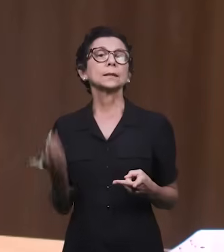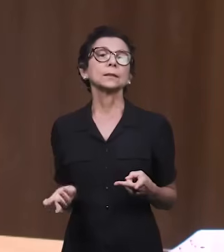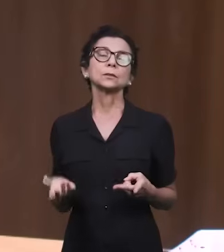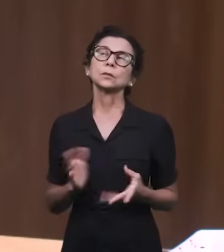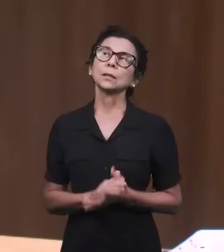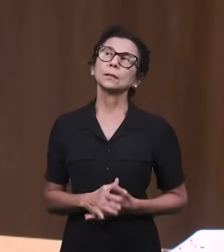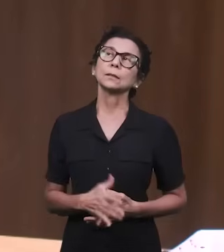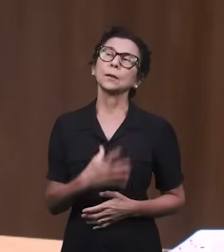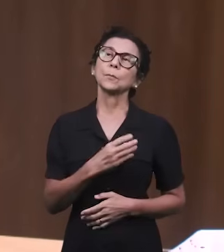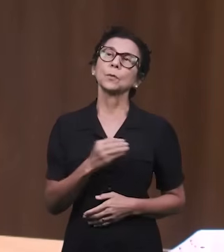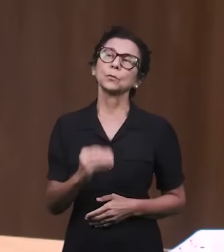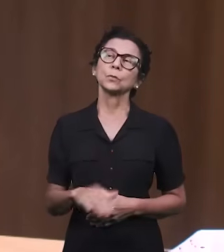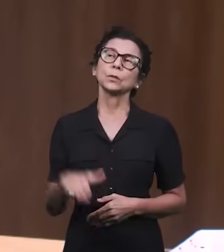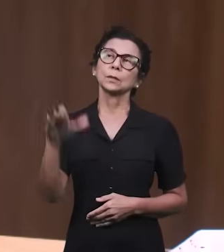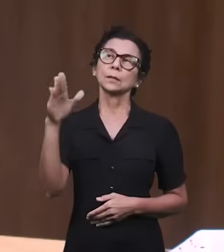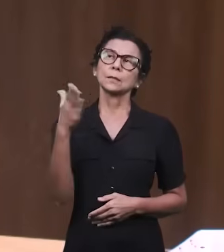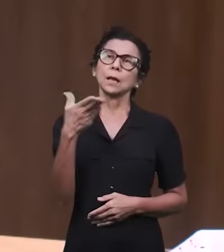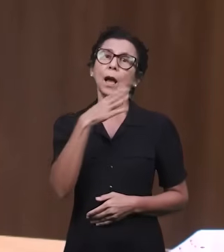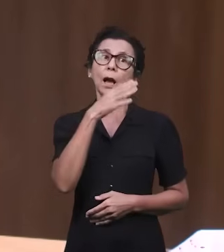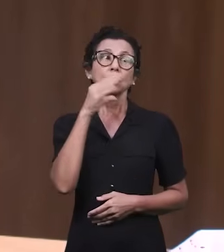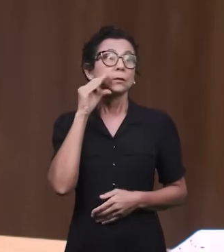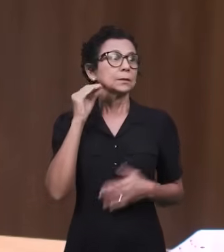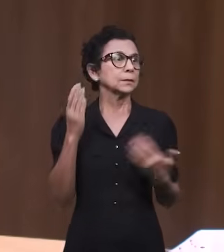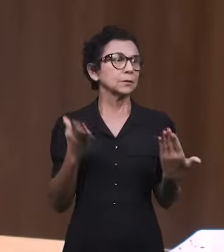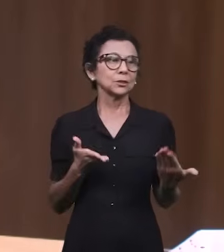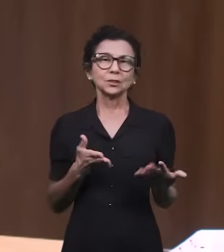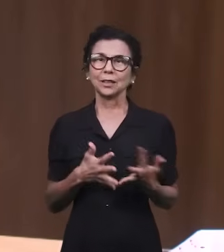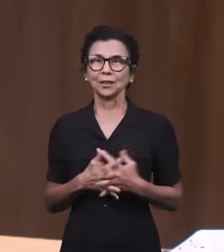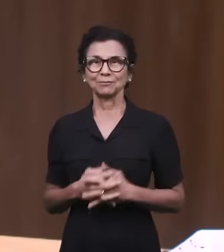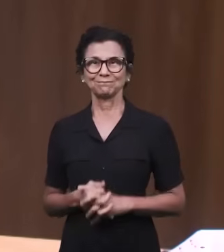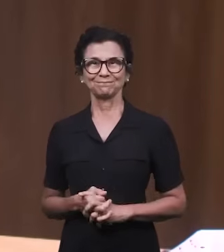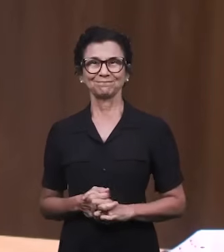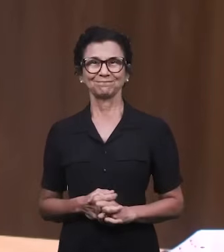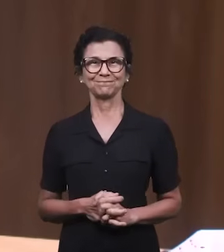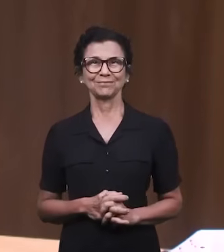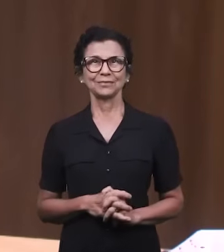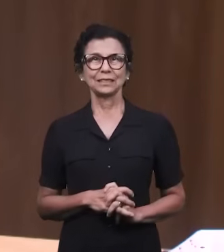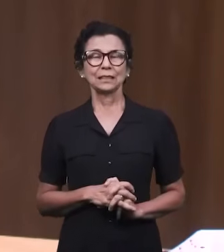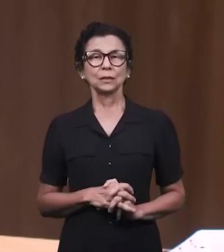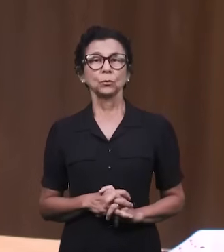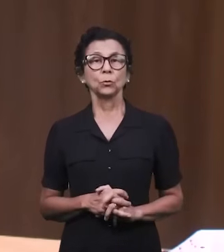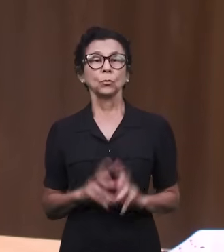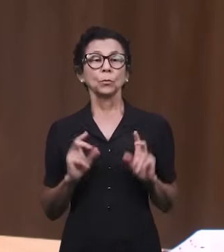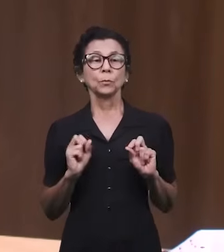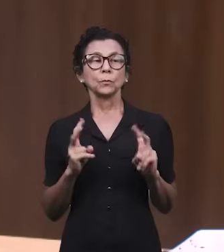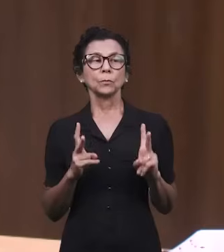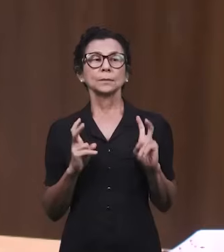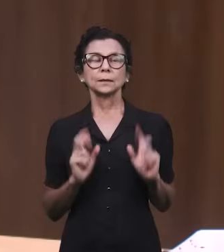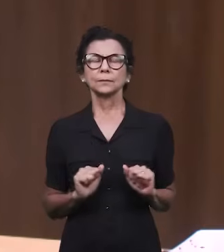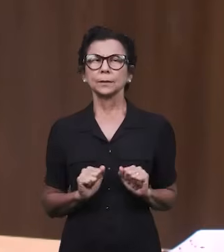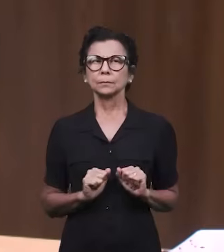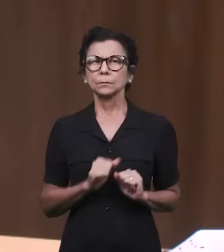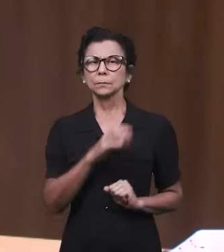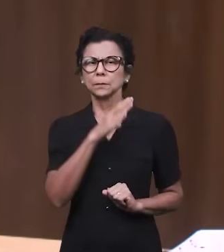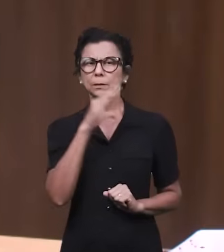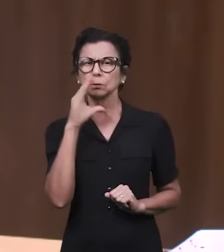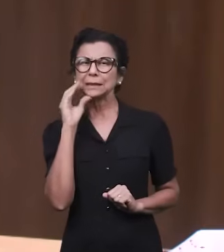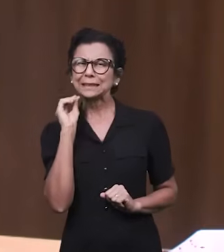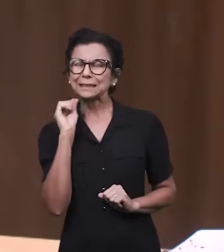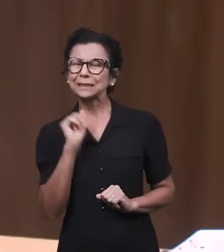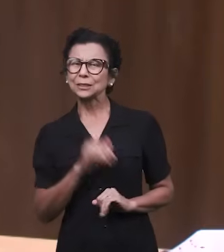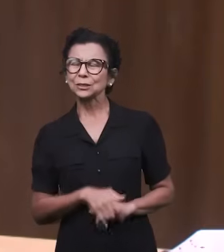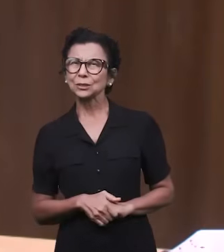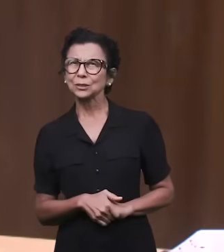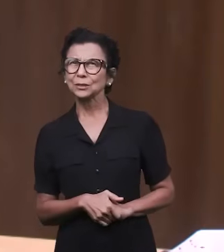meu filho cresceu, hoje ele é um adolescente. Então, como que esse sinal ele é de alerta? Aquele adolescente que passa